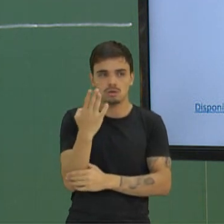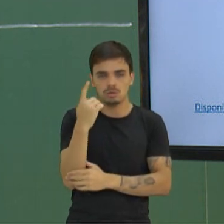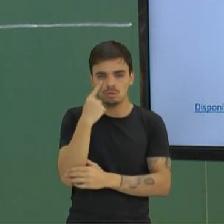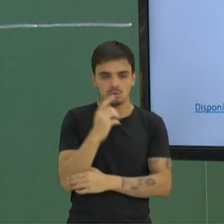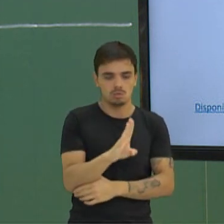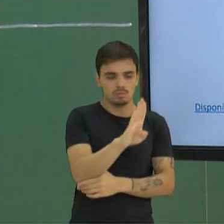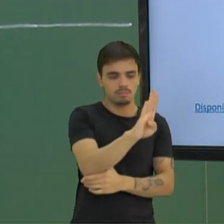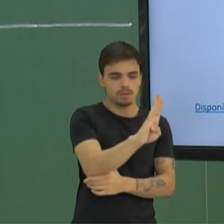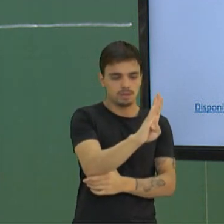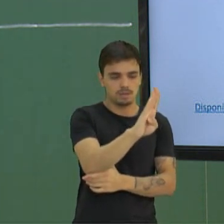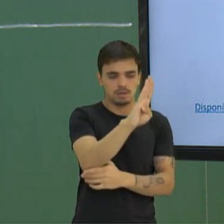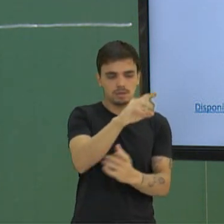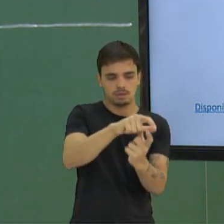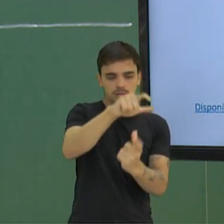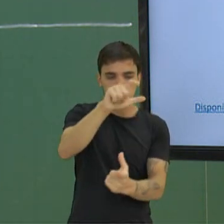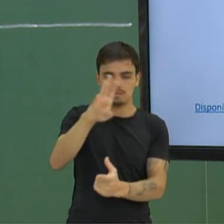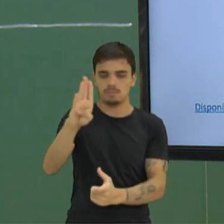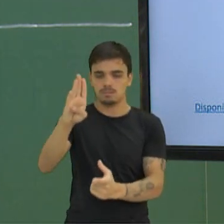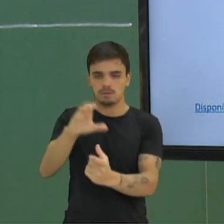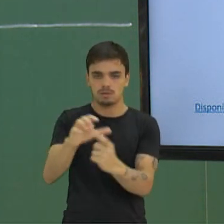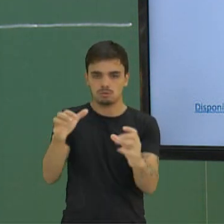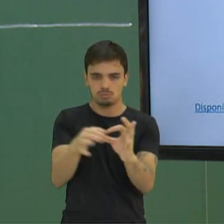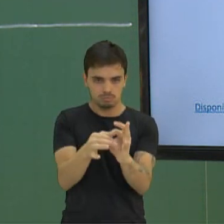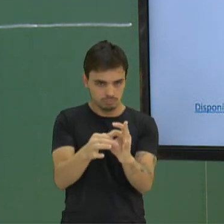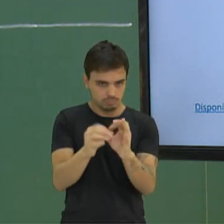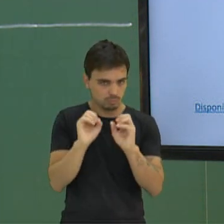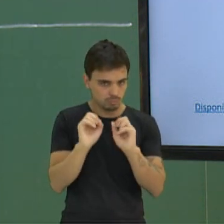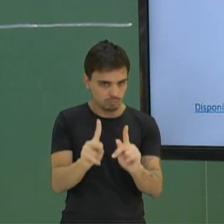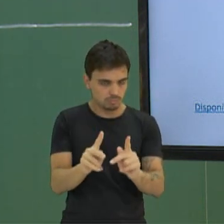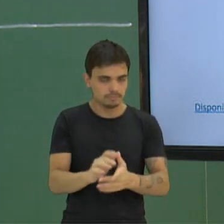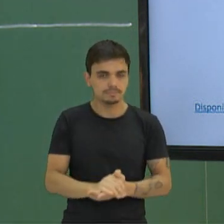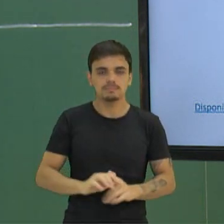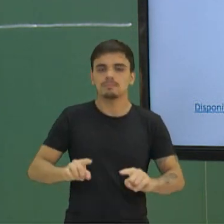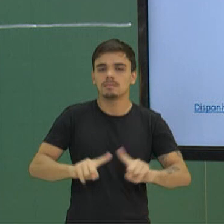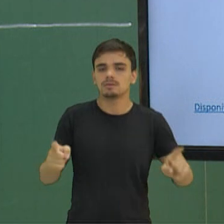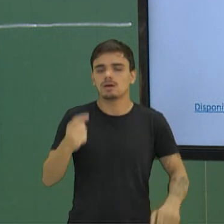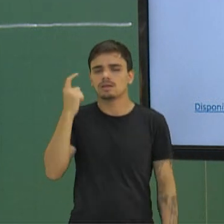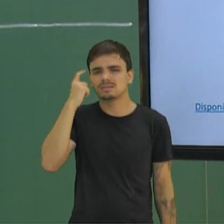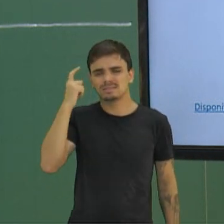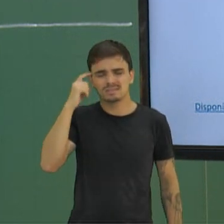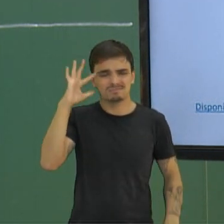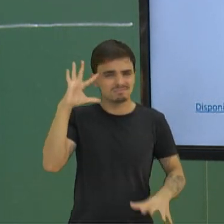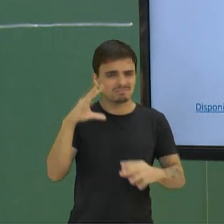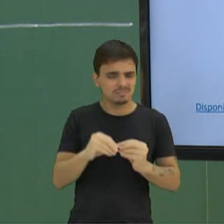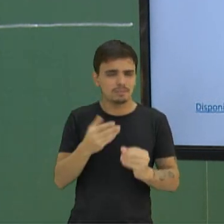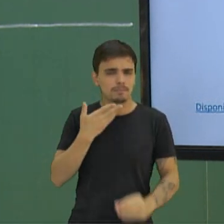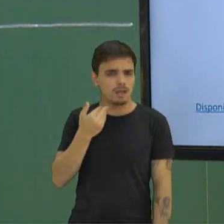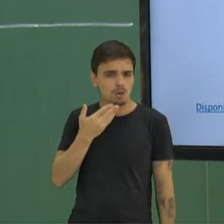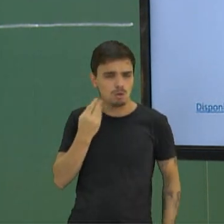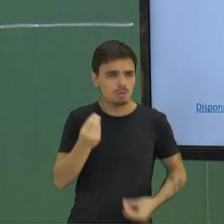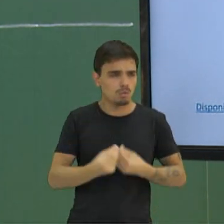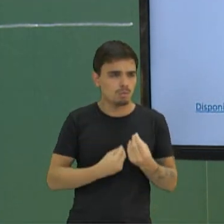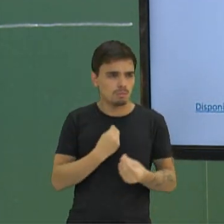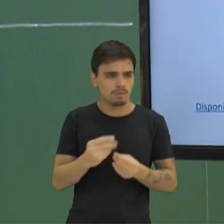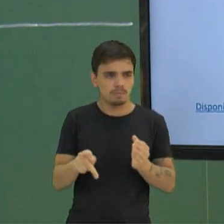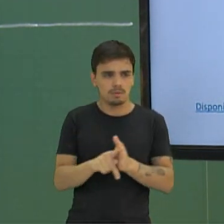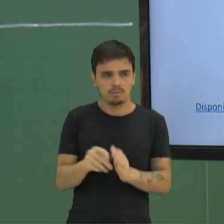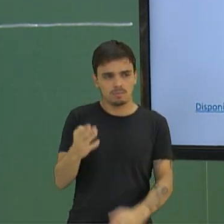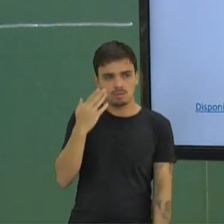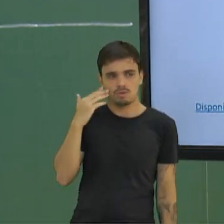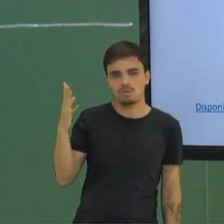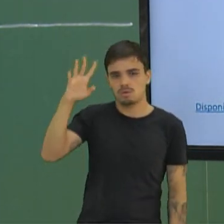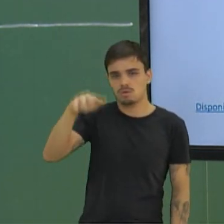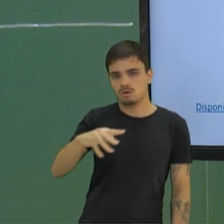bezão Bezinho certo bom vamos tentar interpretar isso no